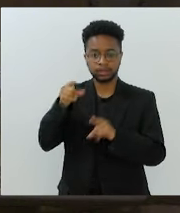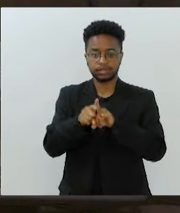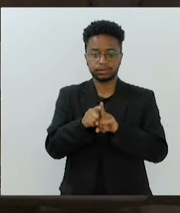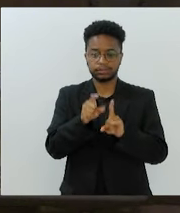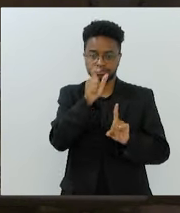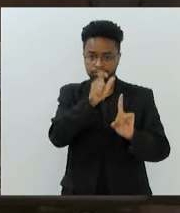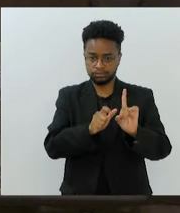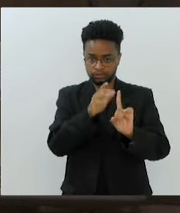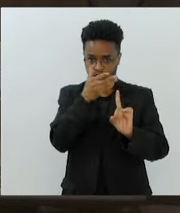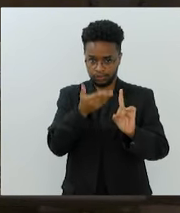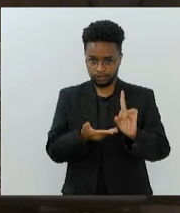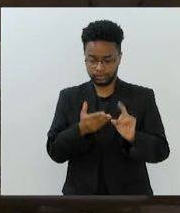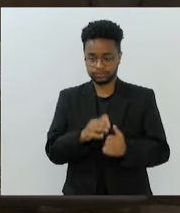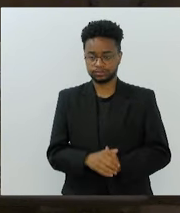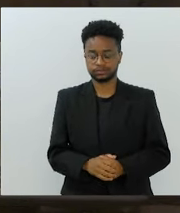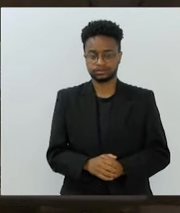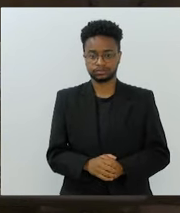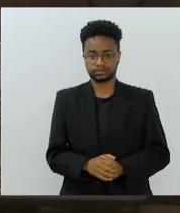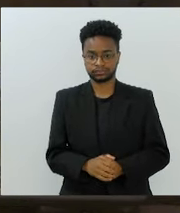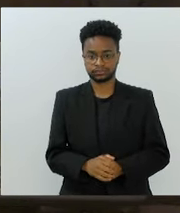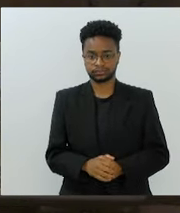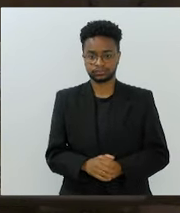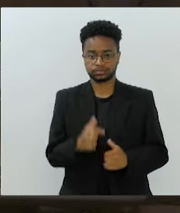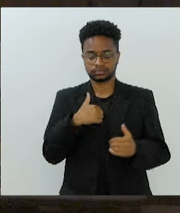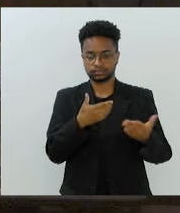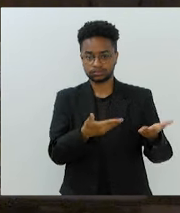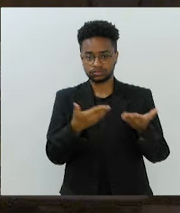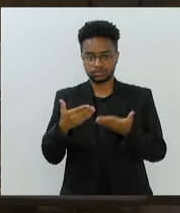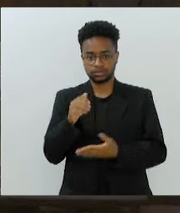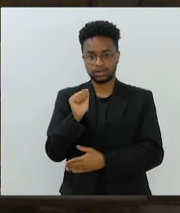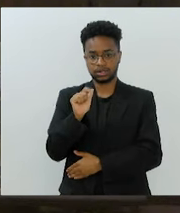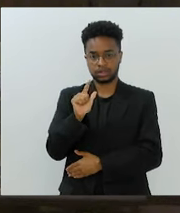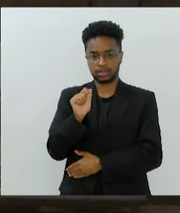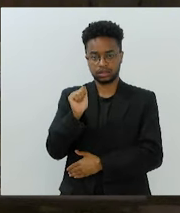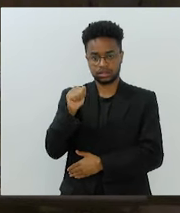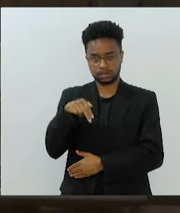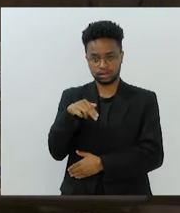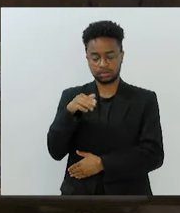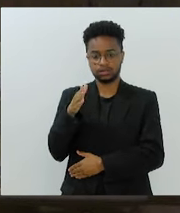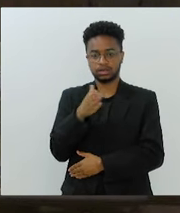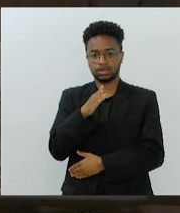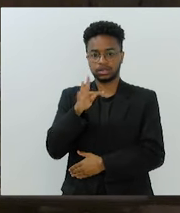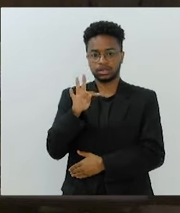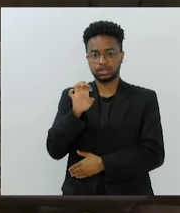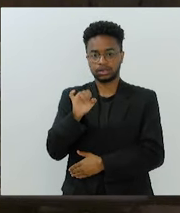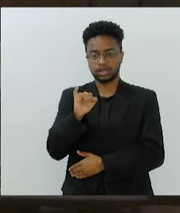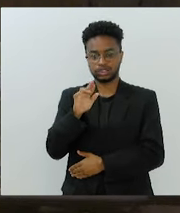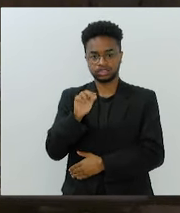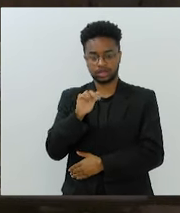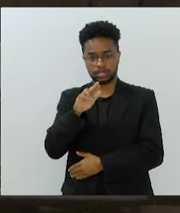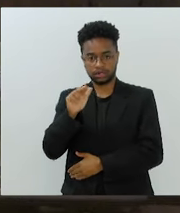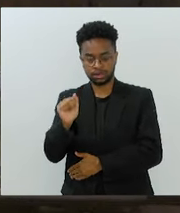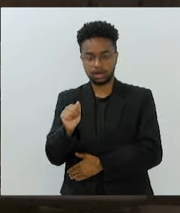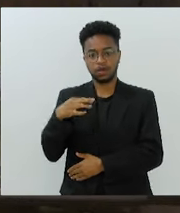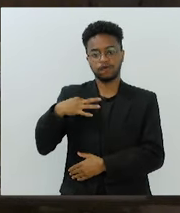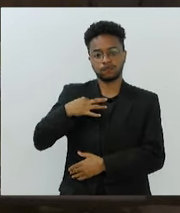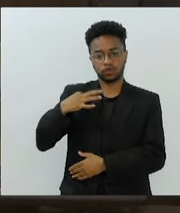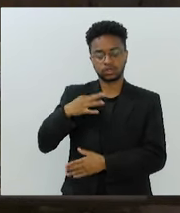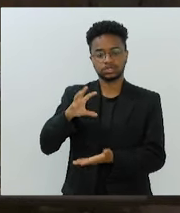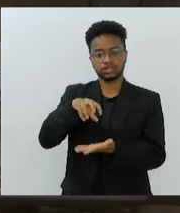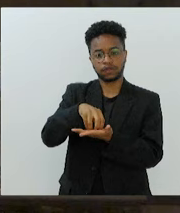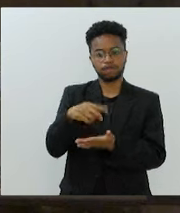homenageado. Chamo então o Alan Teixeira, que é um voluntário do Centro de Valorização da